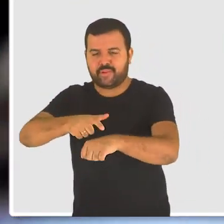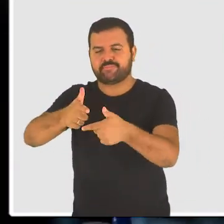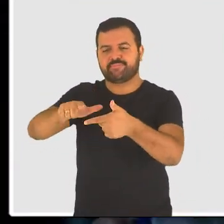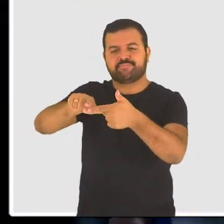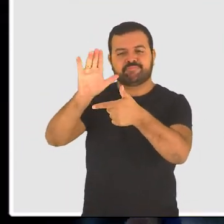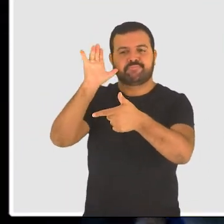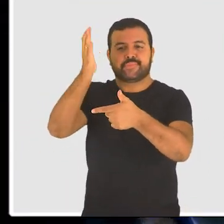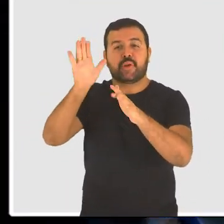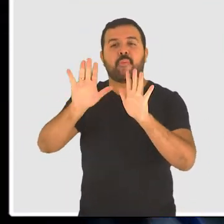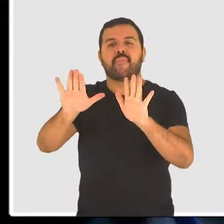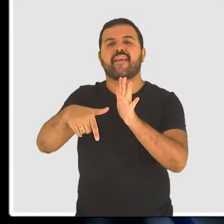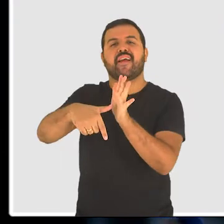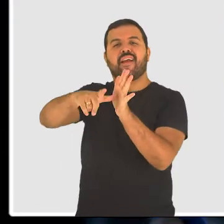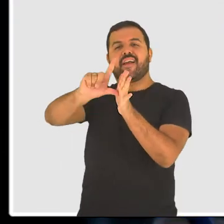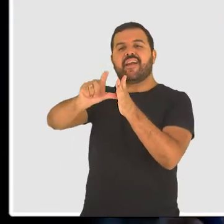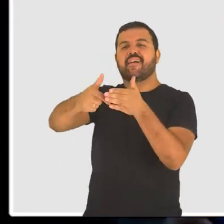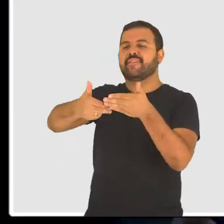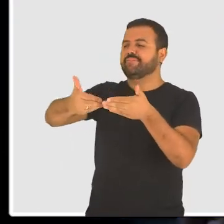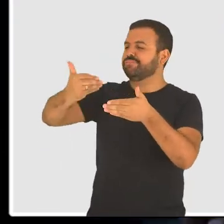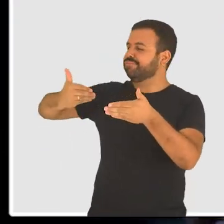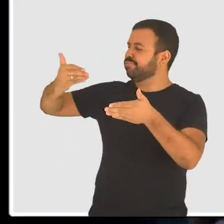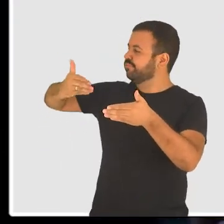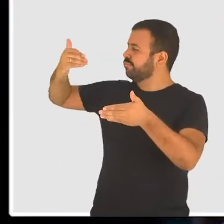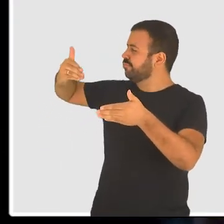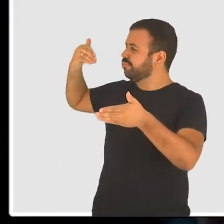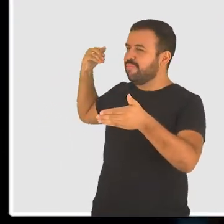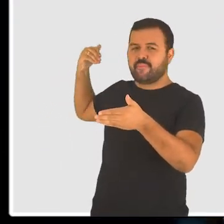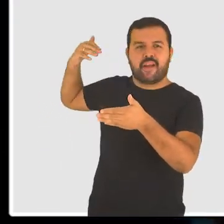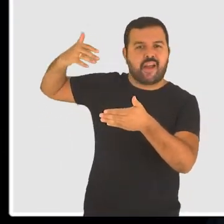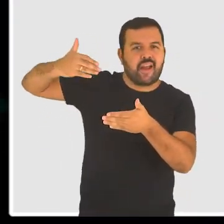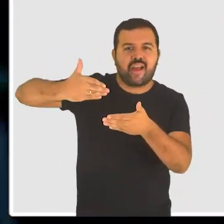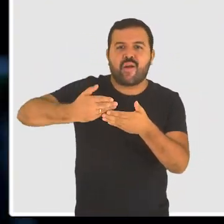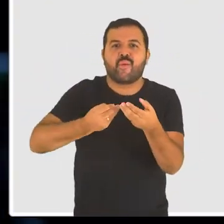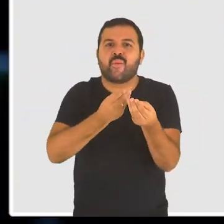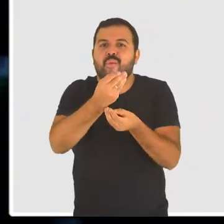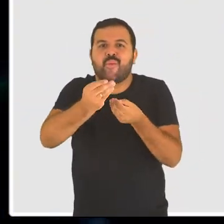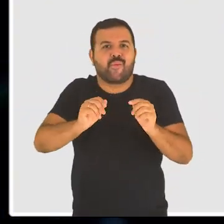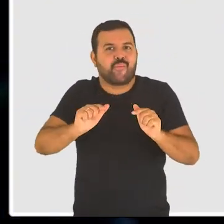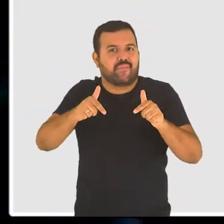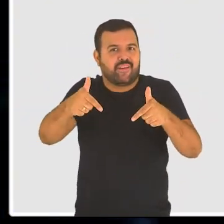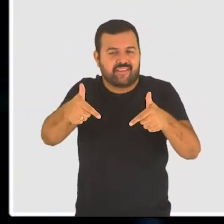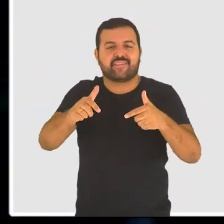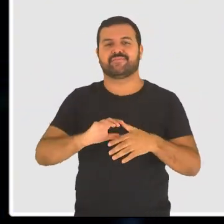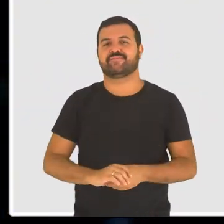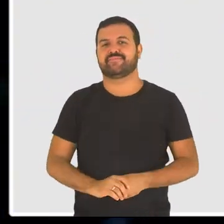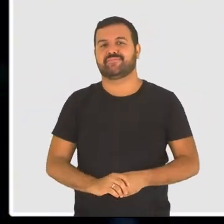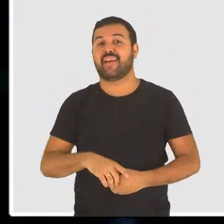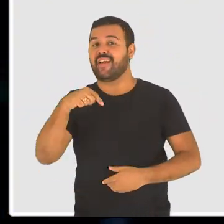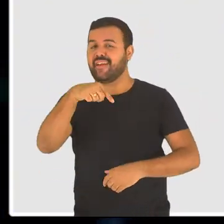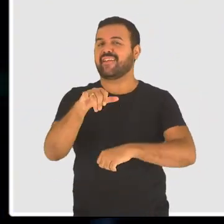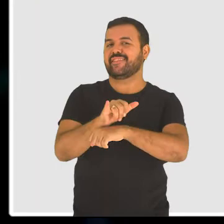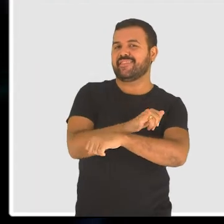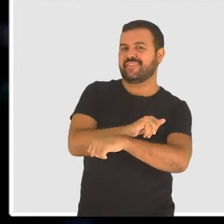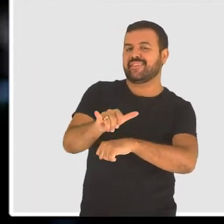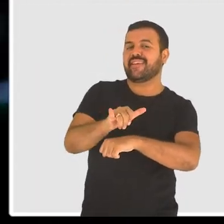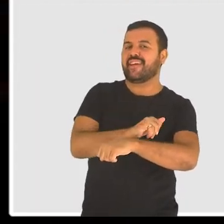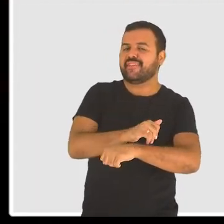daquele problema, mas ele é mais do que isso. Ele não só